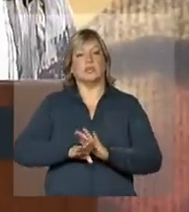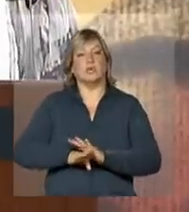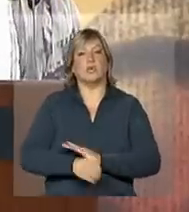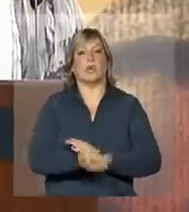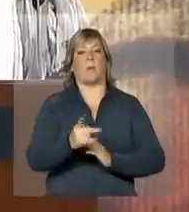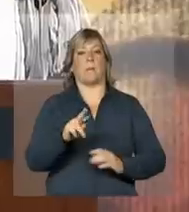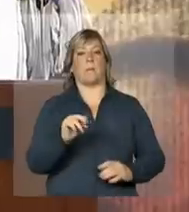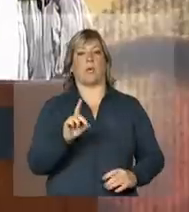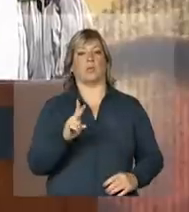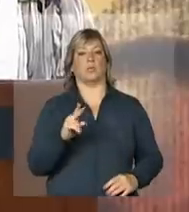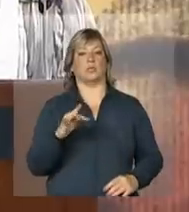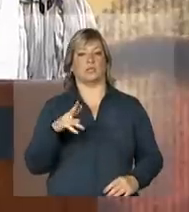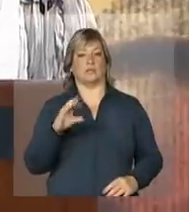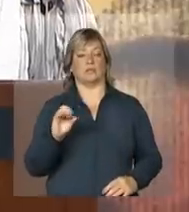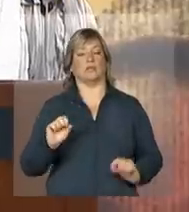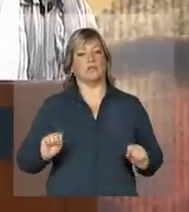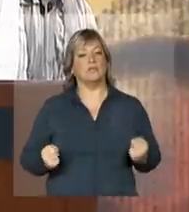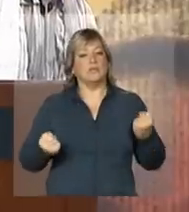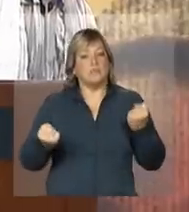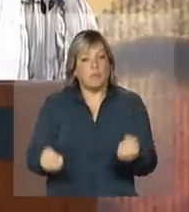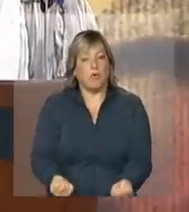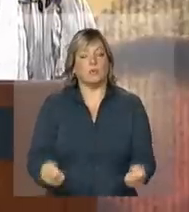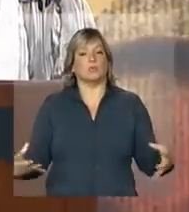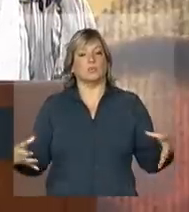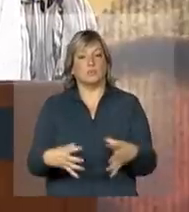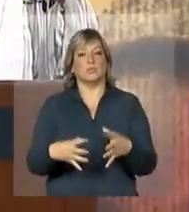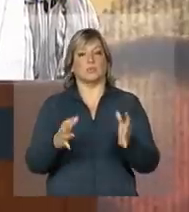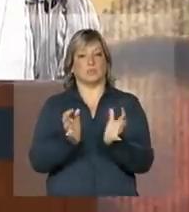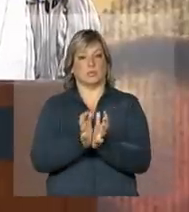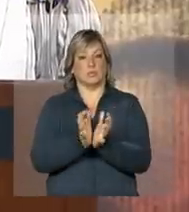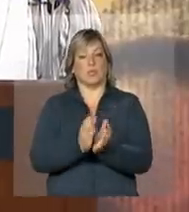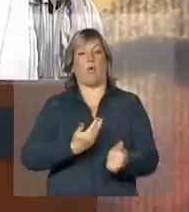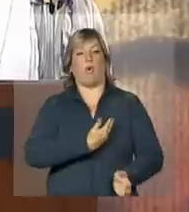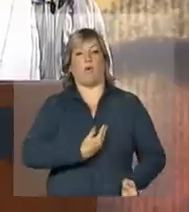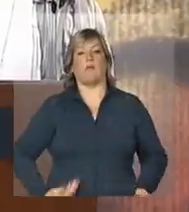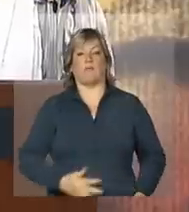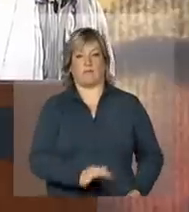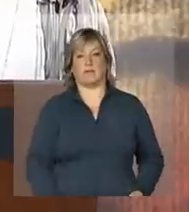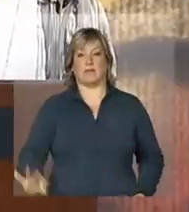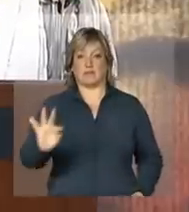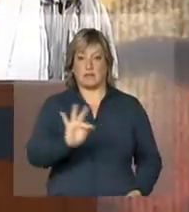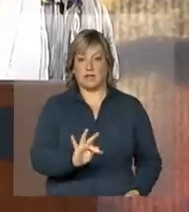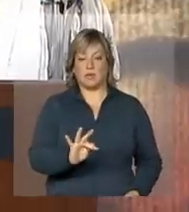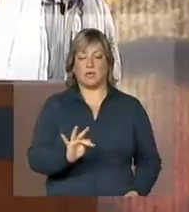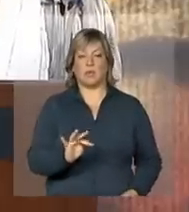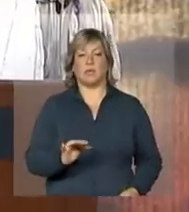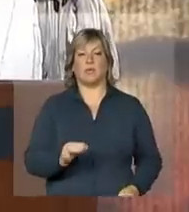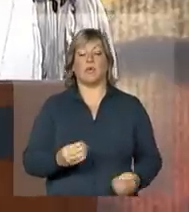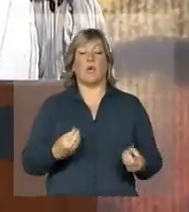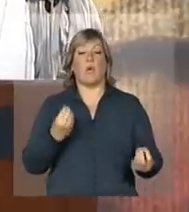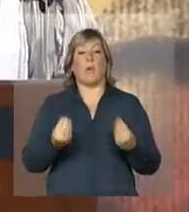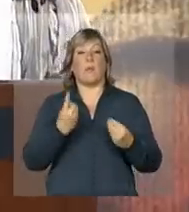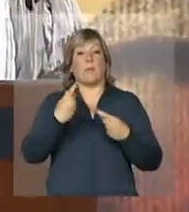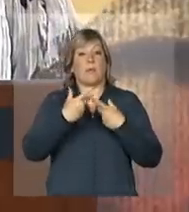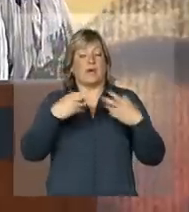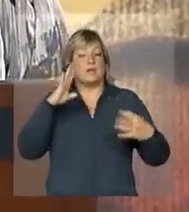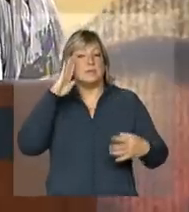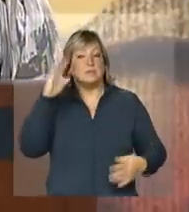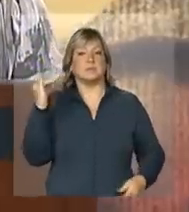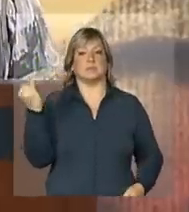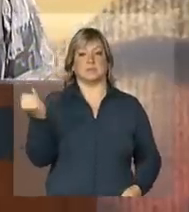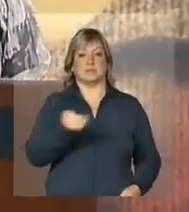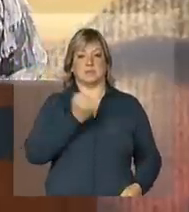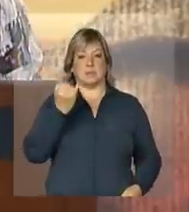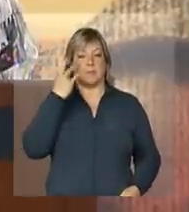produtivos os esforços conjuntos do Governo Federal como algo fundamental tanto